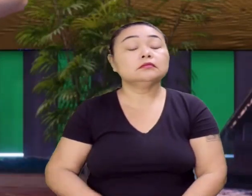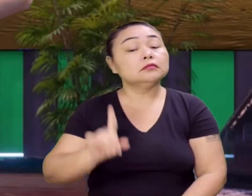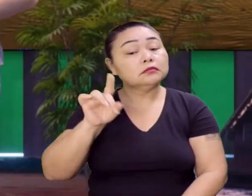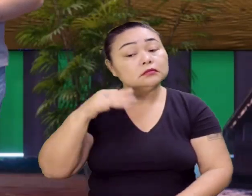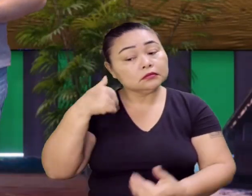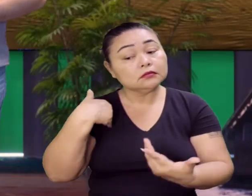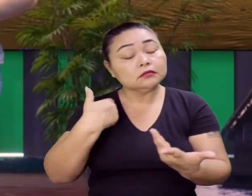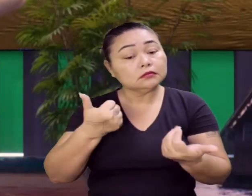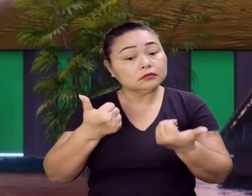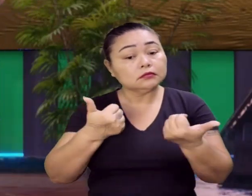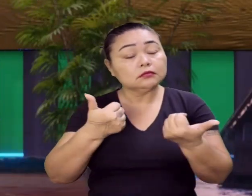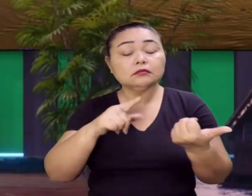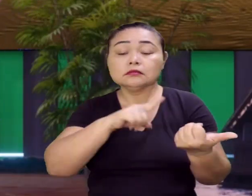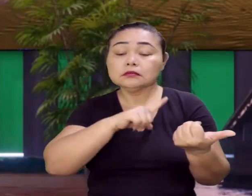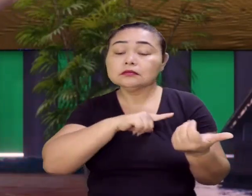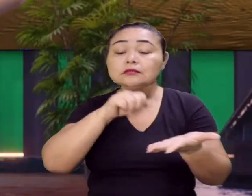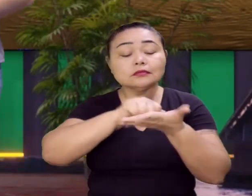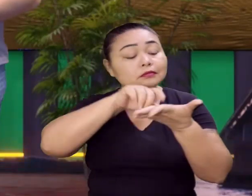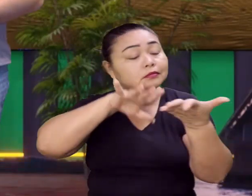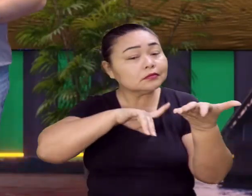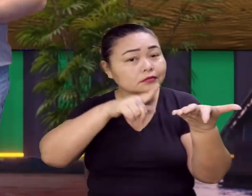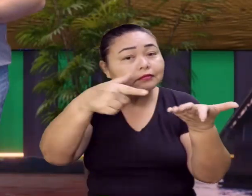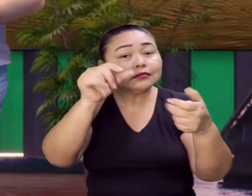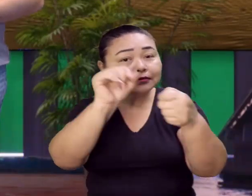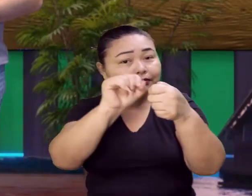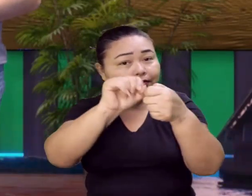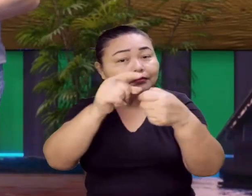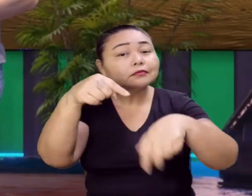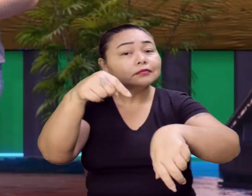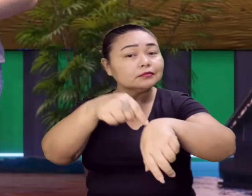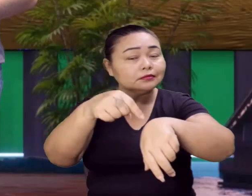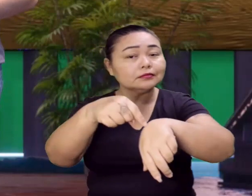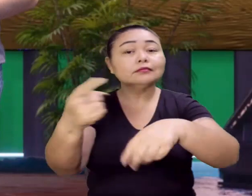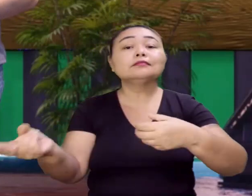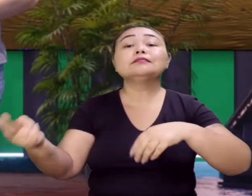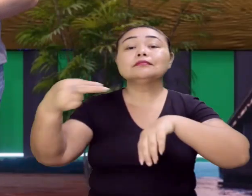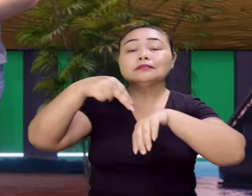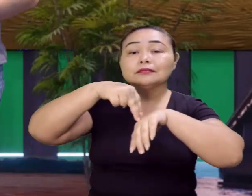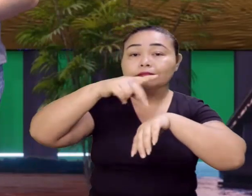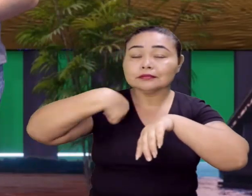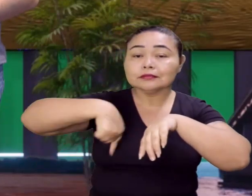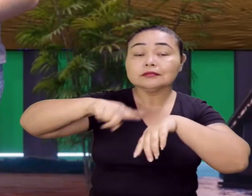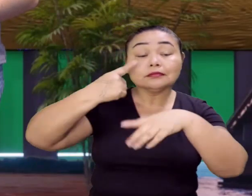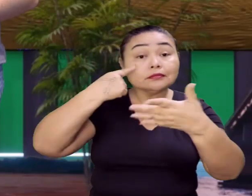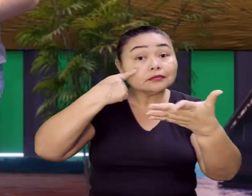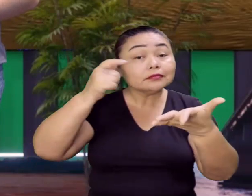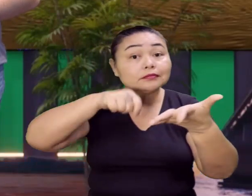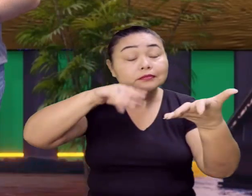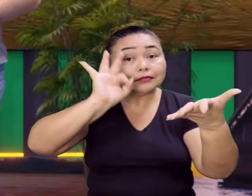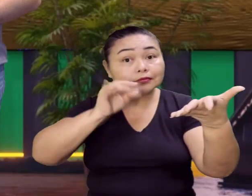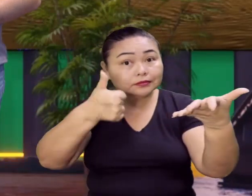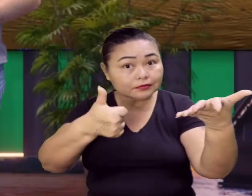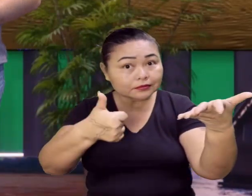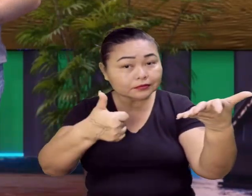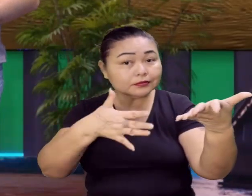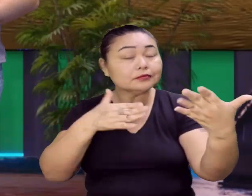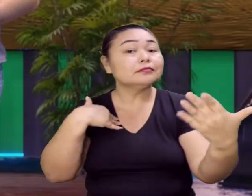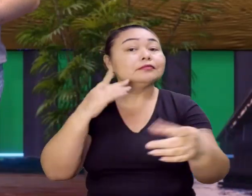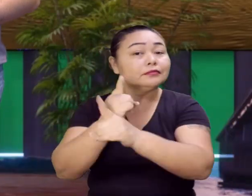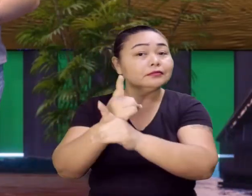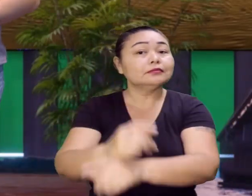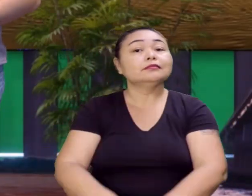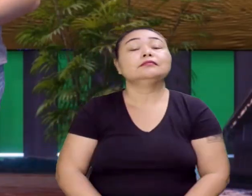Jorge. Beleza, galera. Vocês têm aí uma tarefinha aí para fazer. Façam daqui a pouco. A gente volta aí para ver se todo mundo acertou tudo, beleza? Até